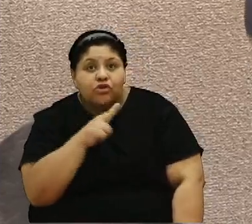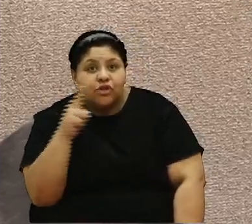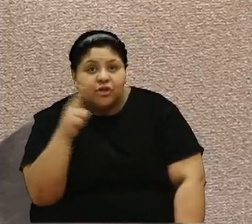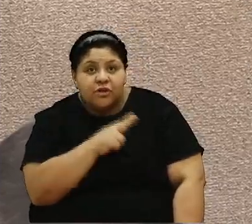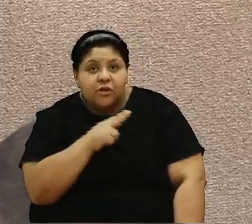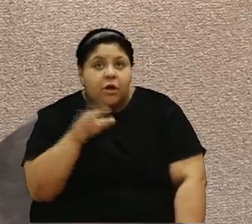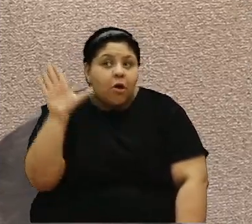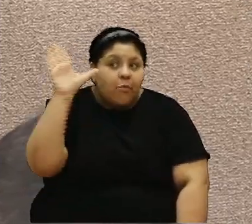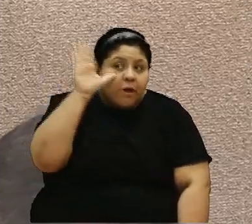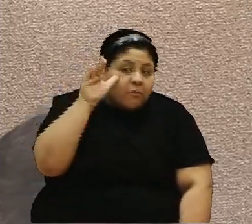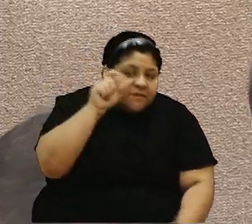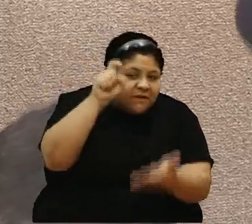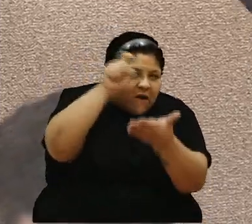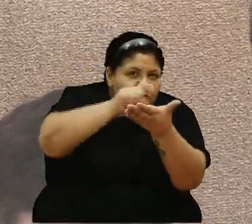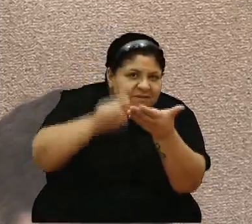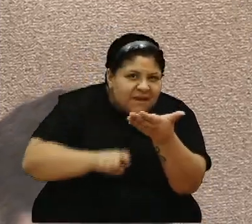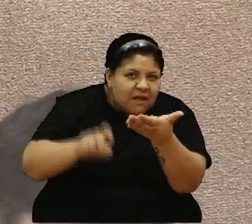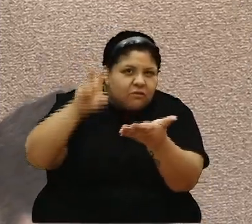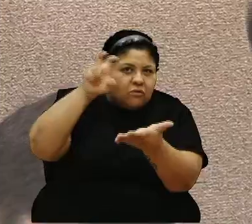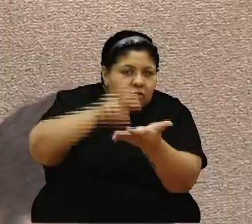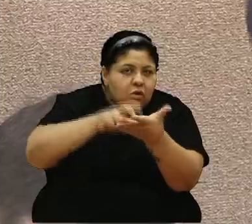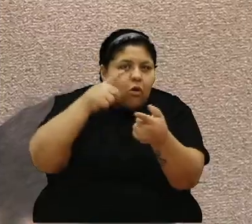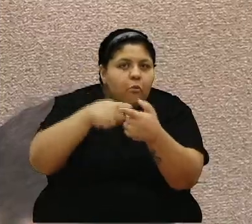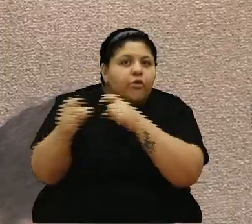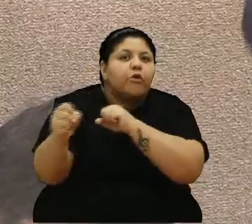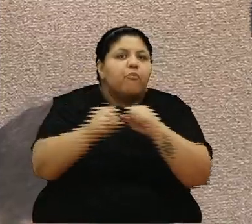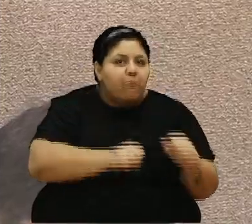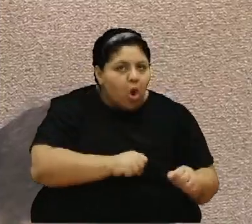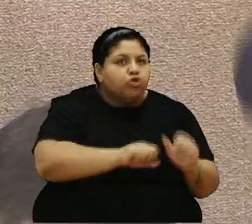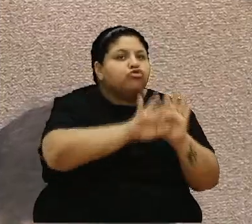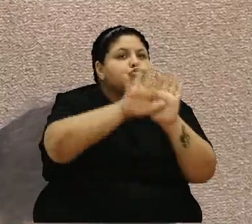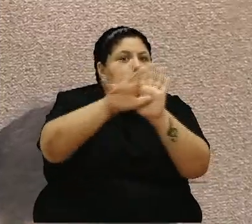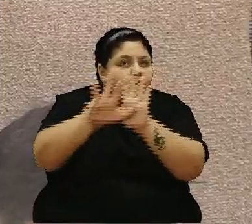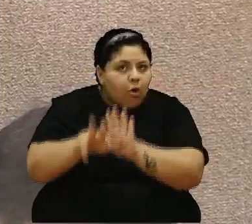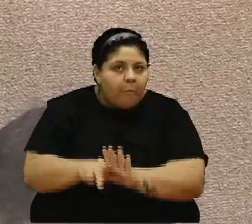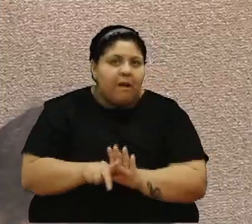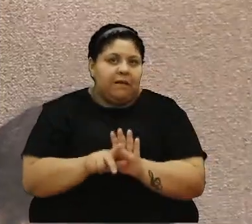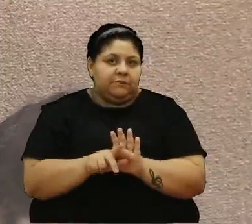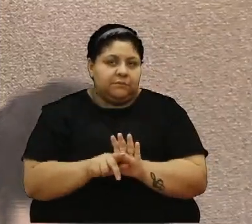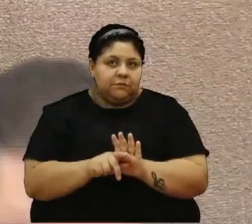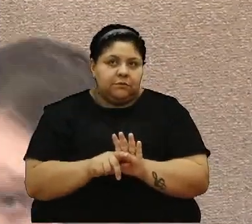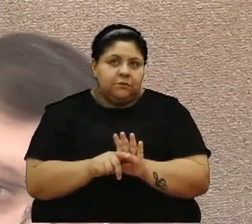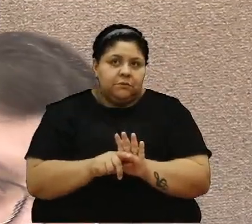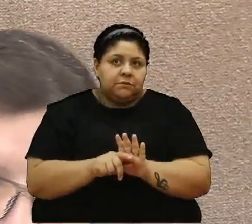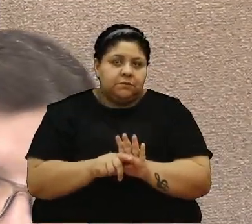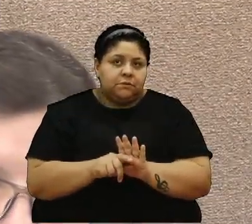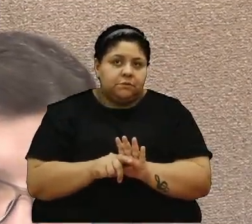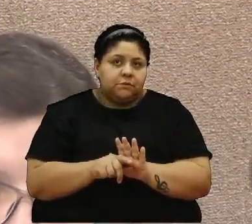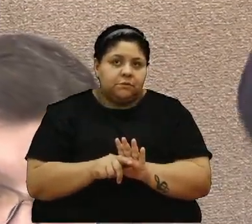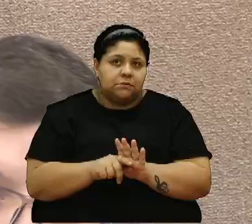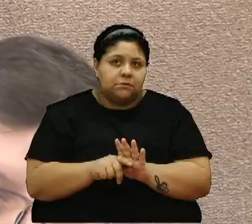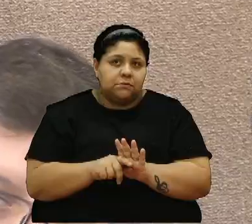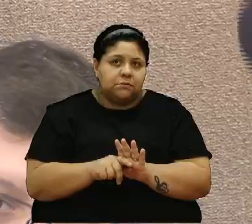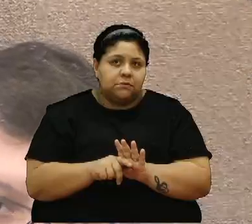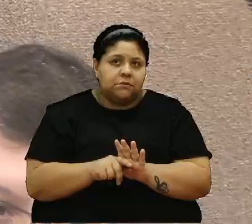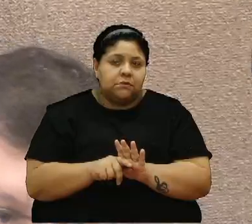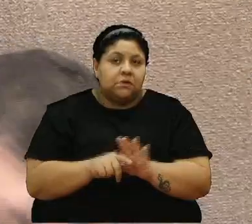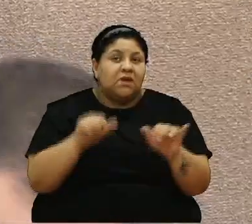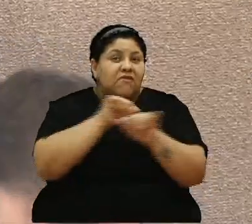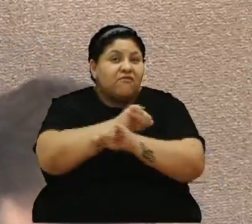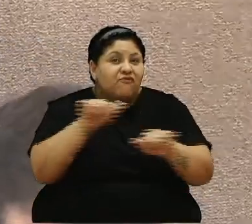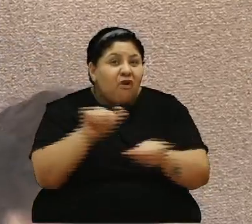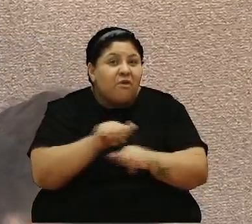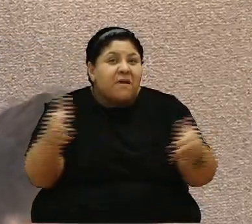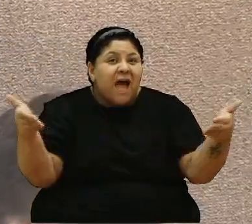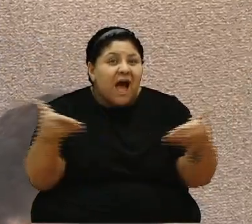ele verificar o seu extrato, porque ele pode estar sendo roubado. Informe